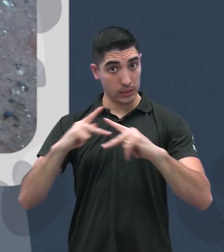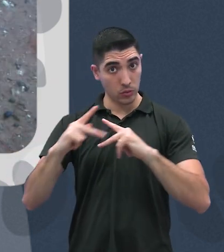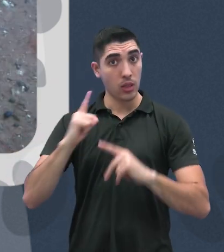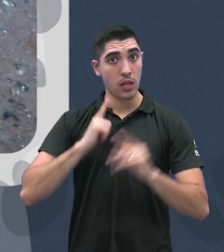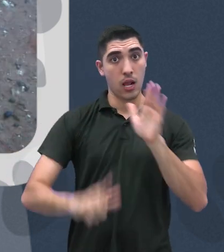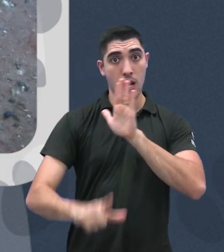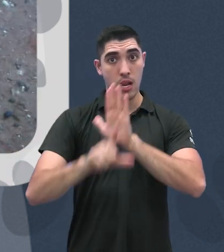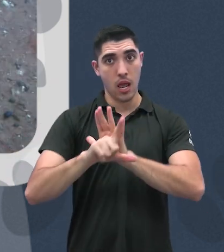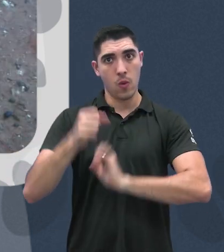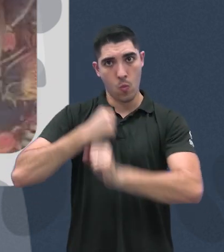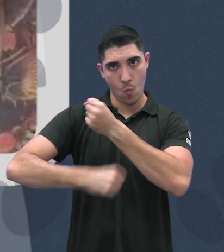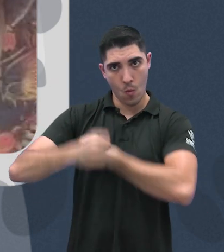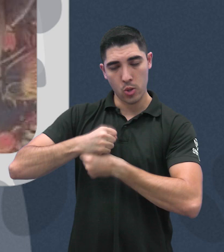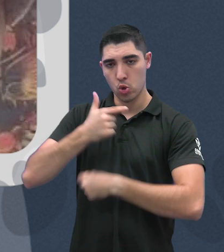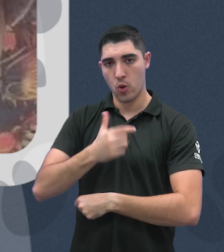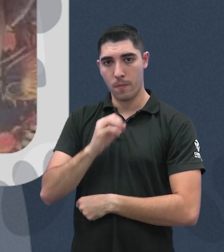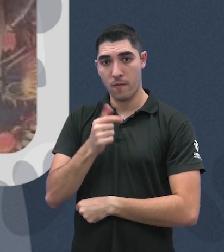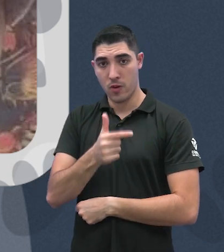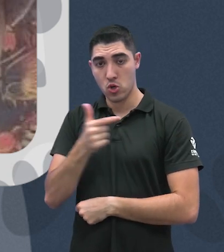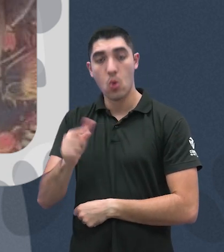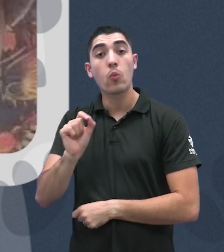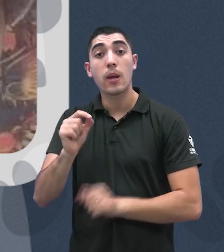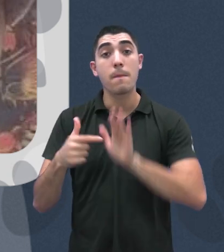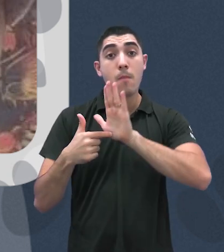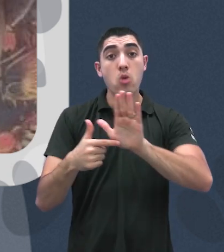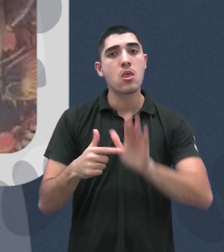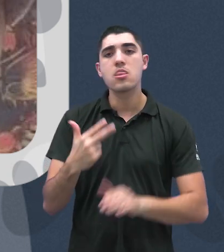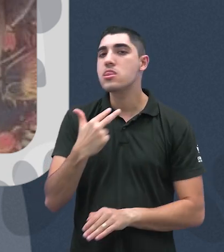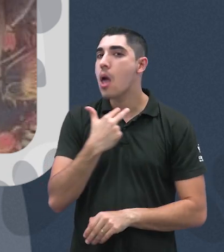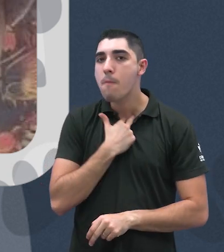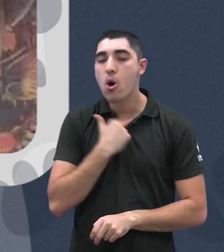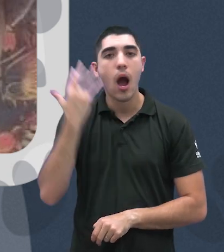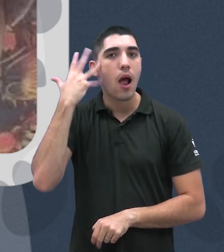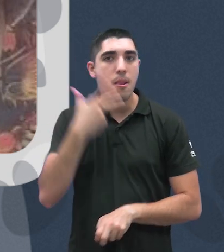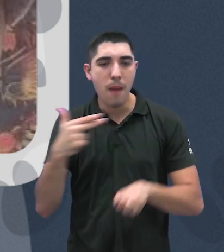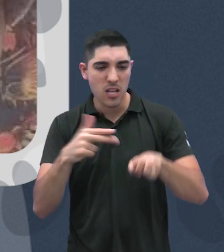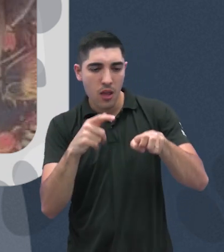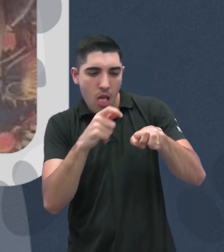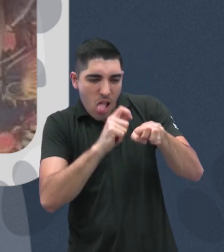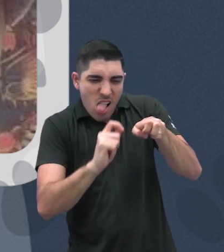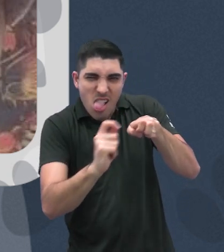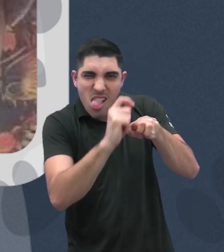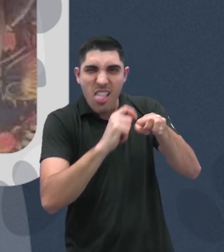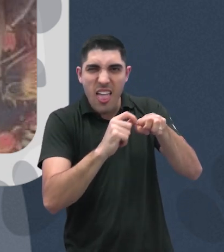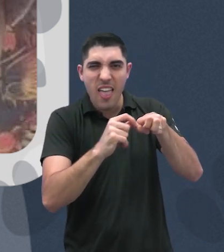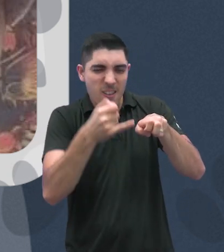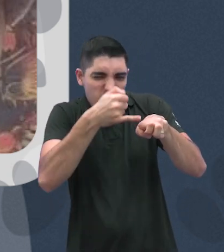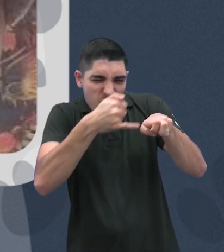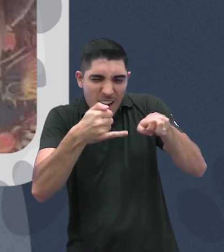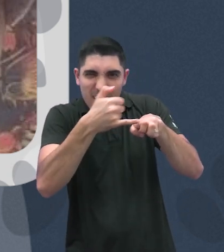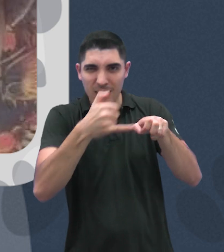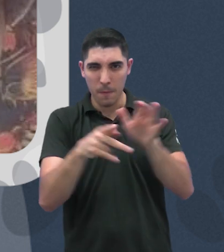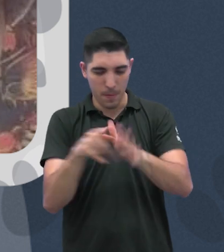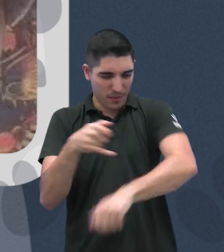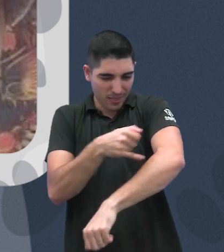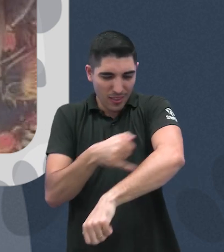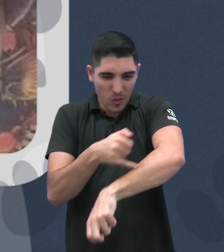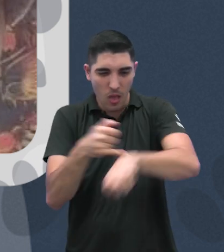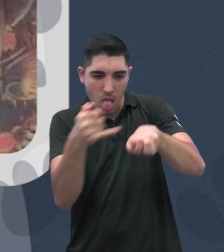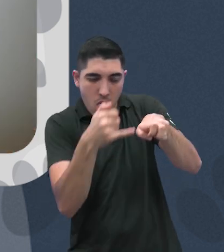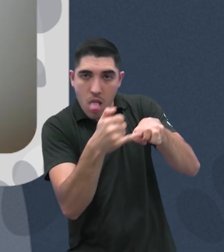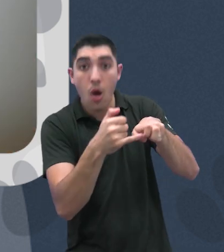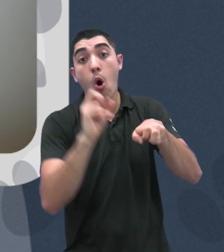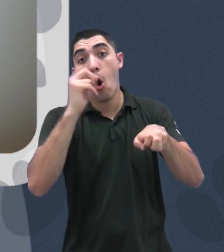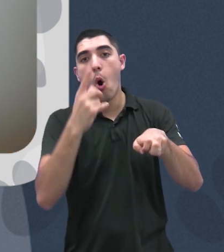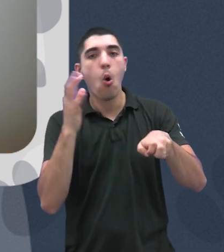São José dos Campos, existe uma lei de 2022 que proíbe a realização de tatuagens e colocação de piercings em